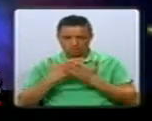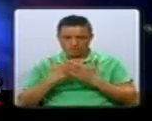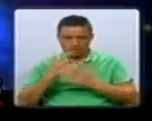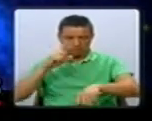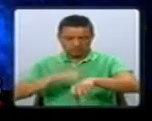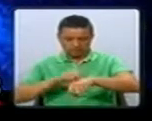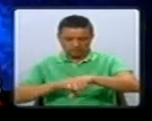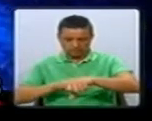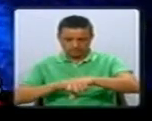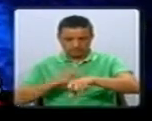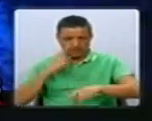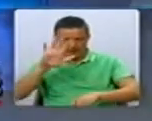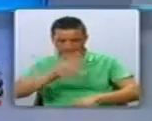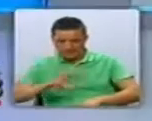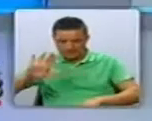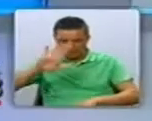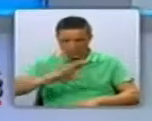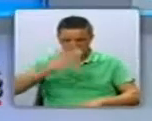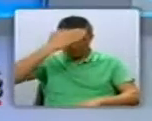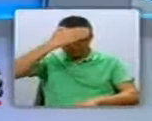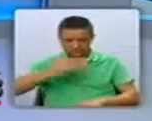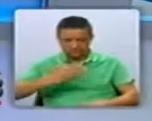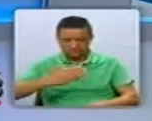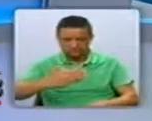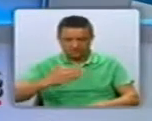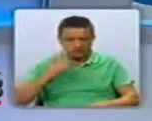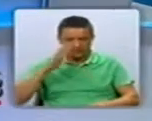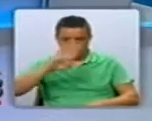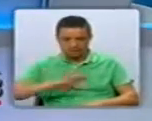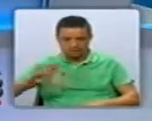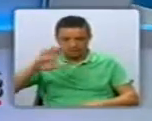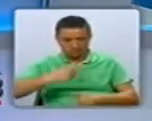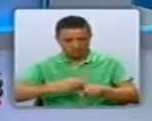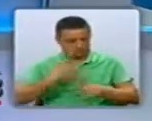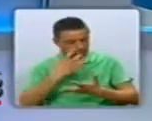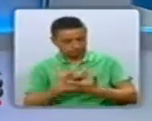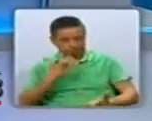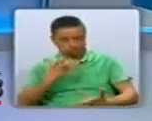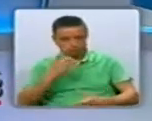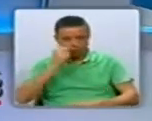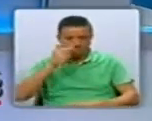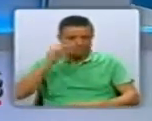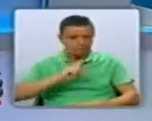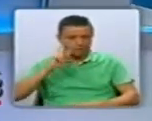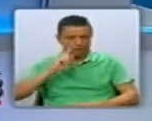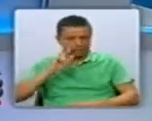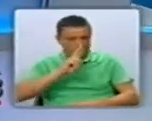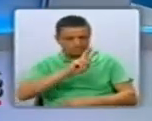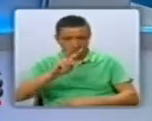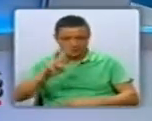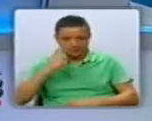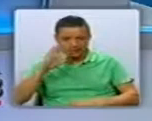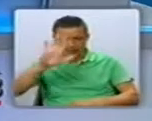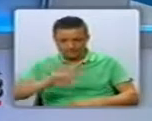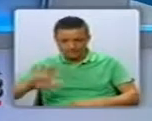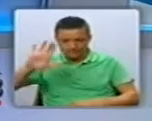tempo para a imagem da semana. É uma imagem notável e que faz a delícia dos homens e mulheres, certamente. A imagem da